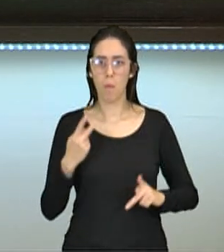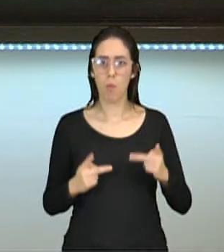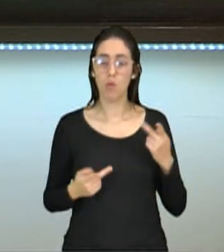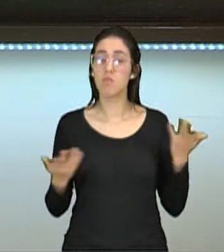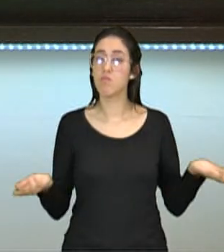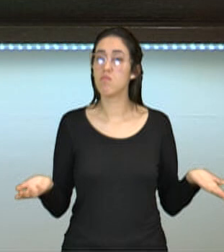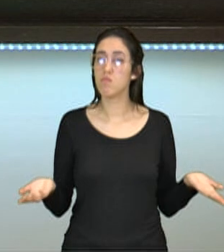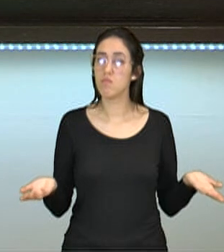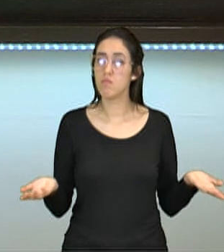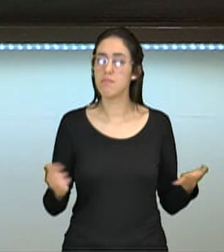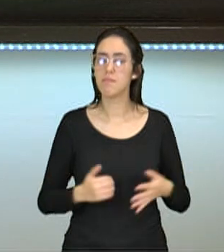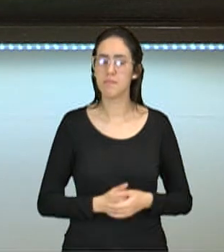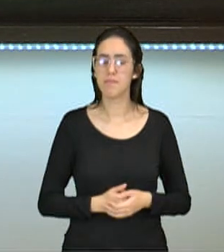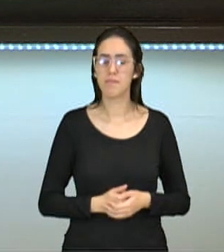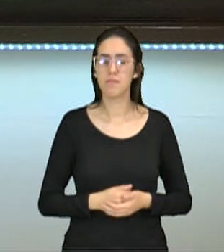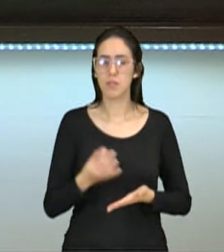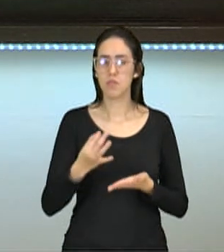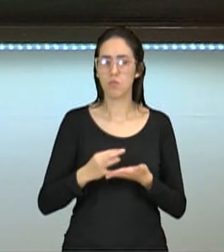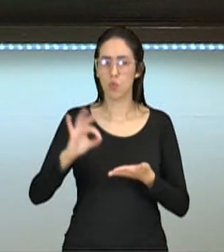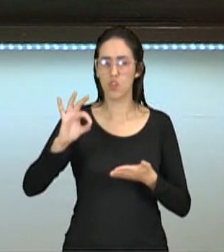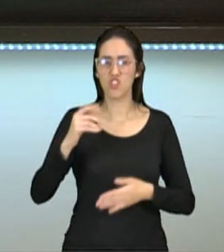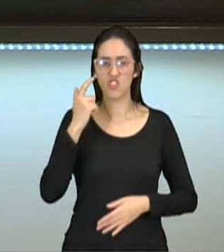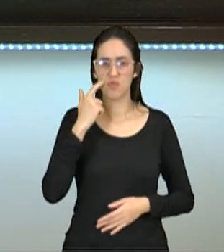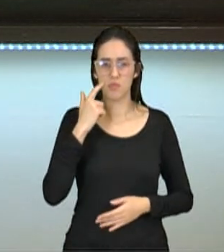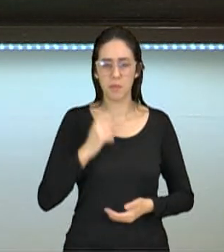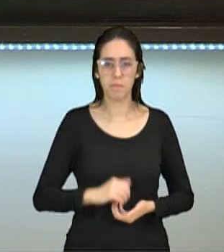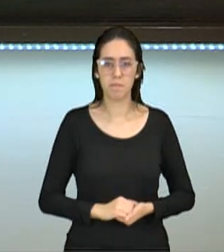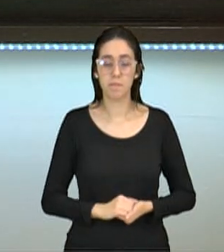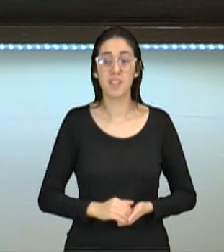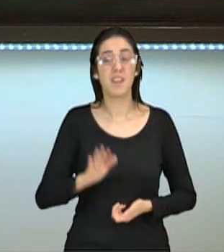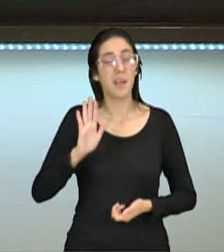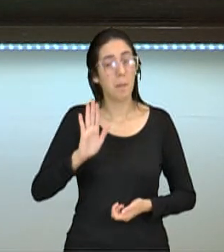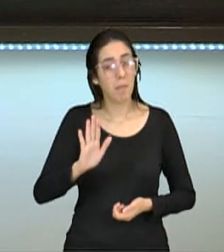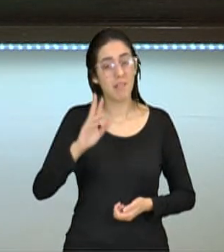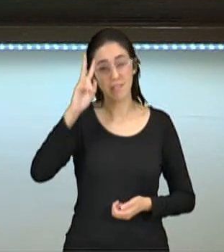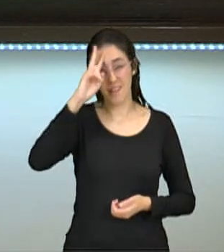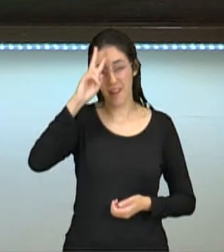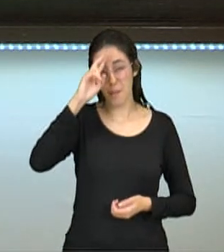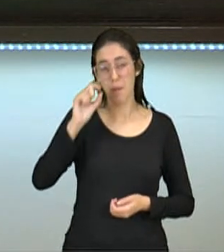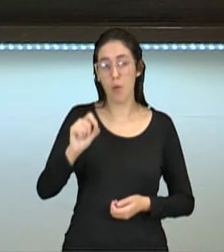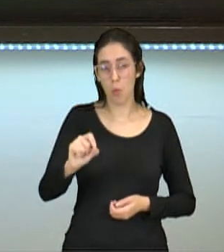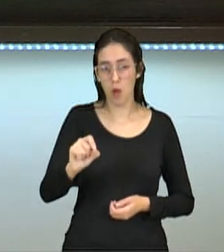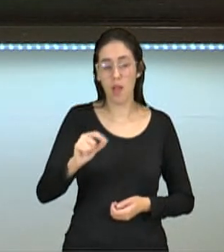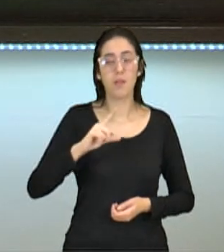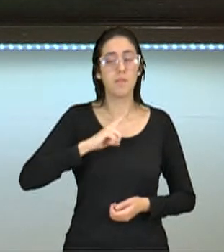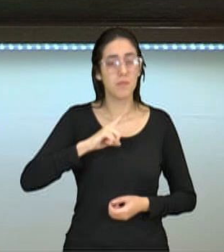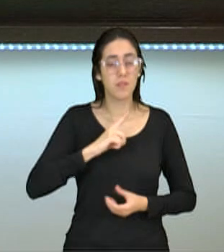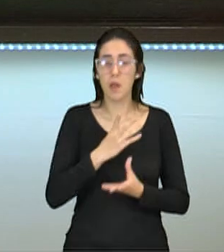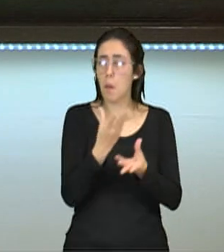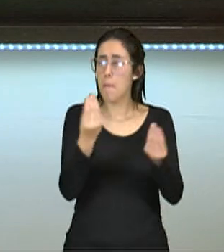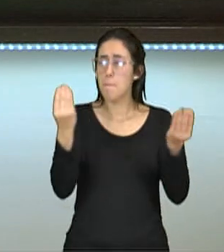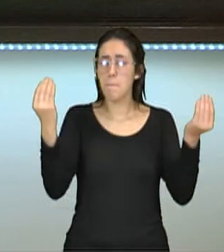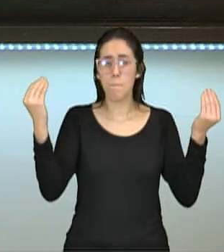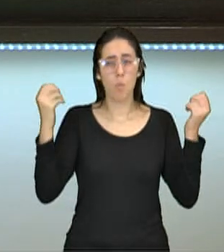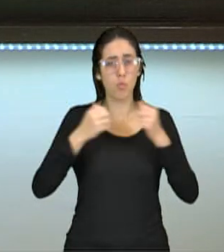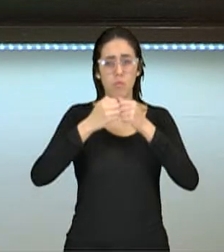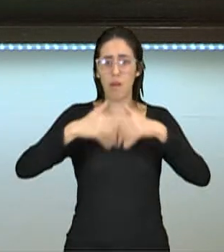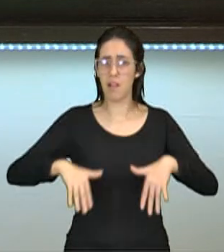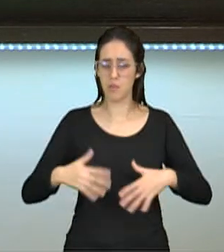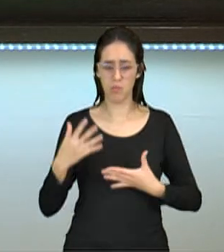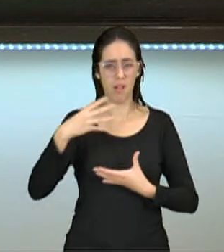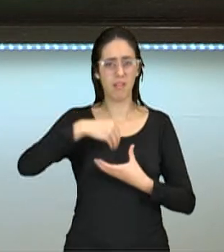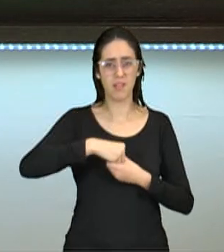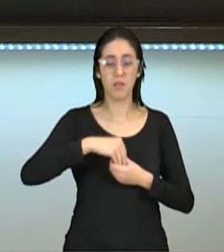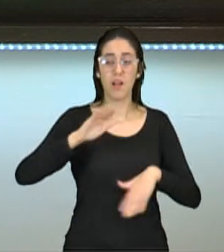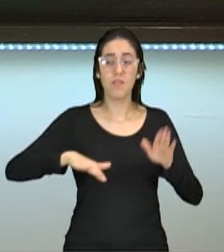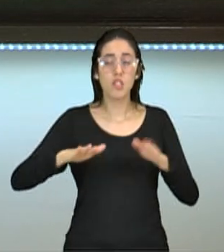produzem? Então vamos corrigir aqui, porém, né, vale lembrar que nós temos muitas glândulas e que às vezes